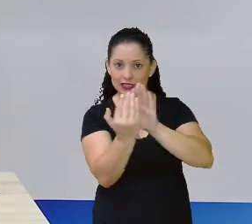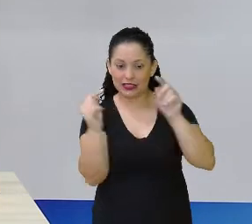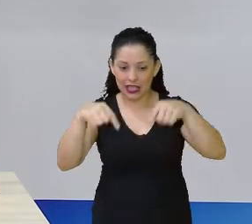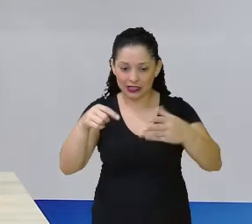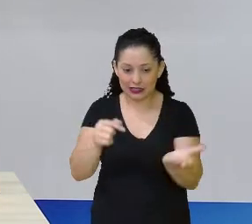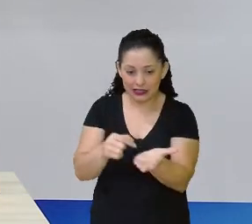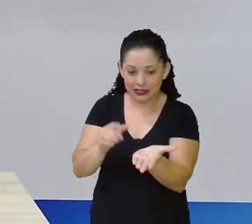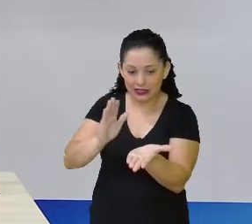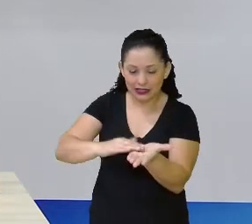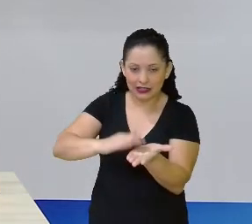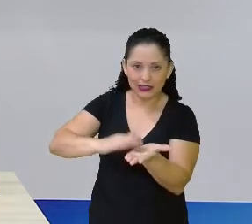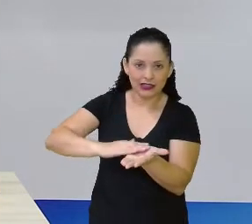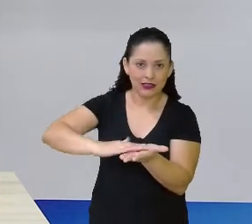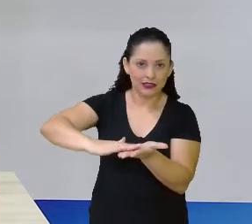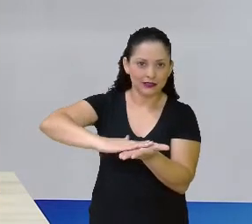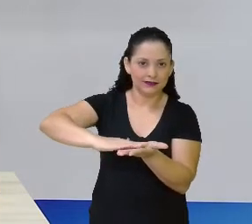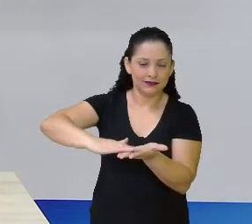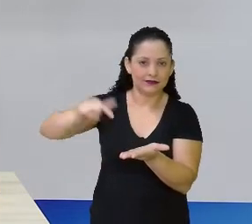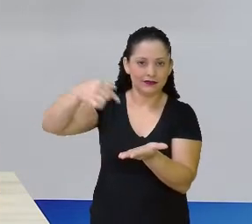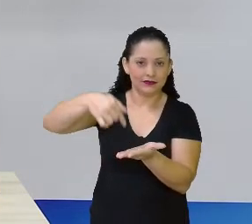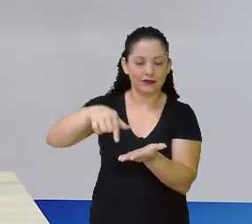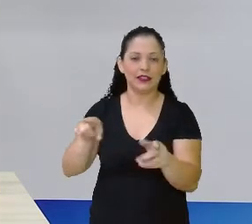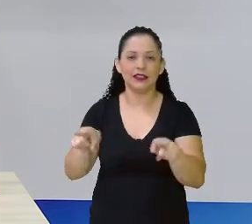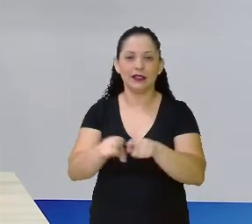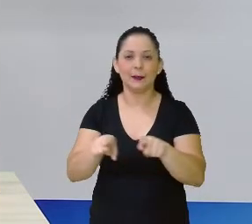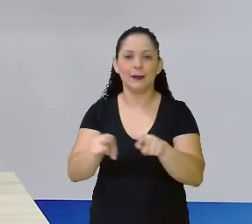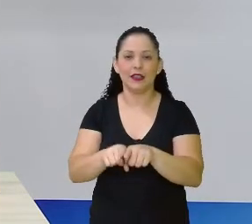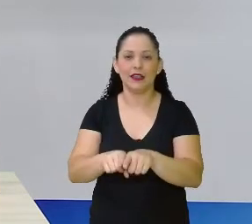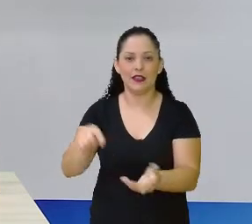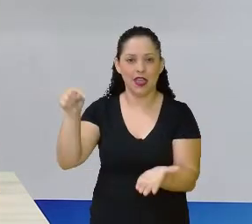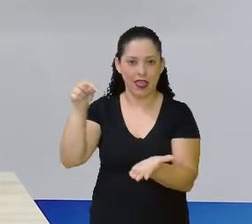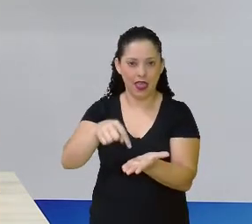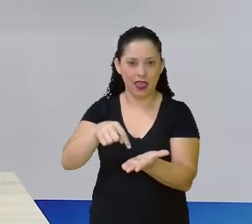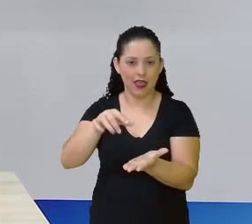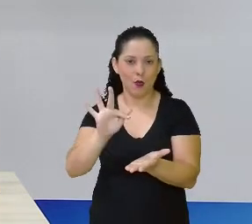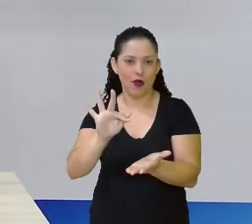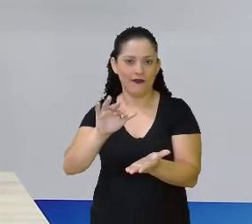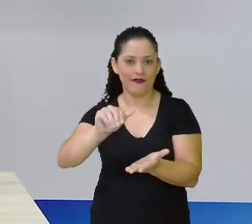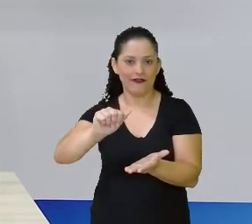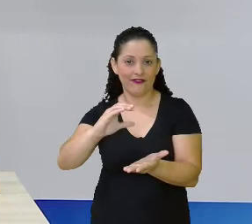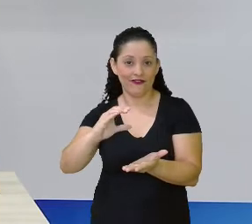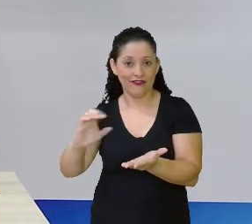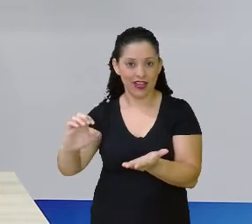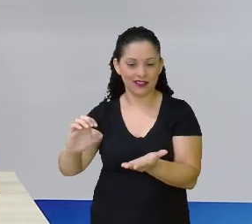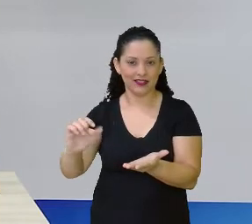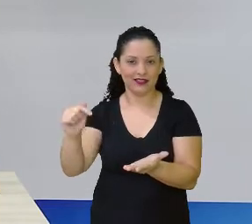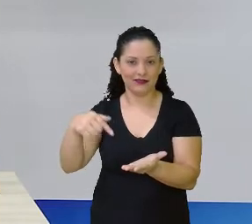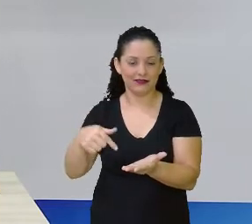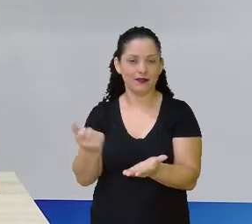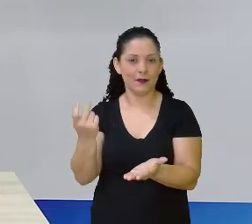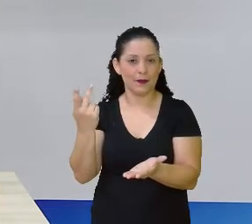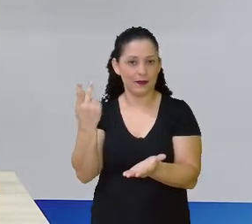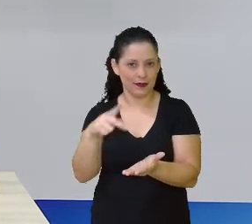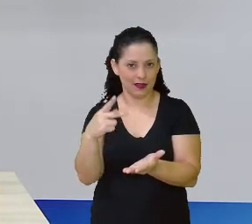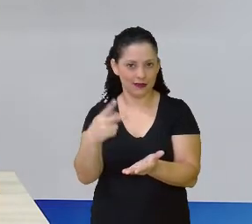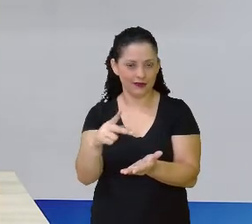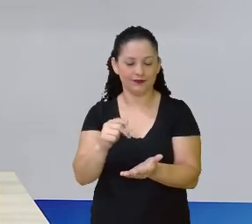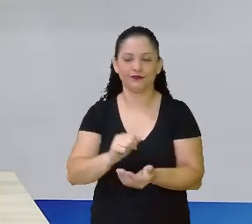triangulares, mas a base na contagem, ela também representa uma face da nossa figura,